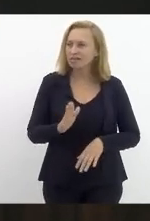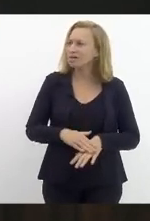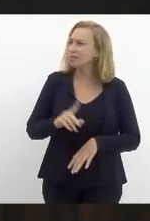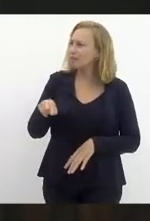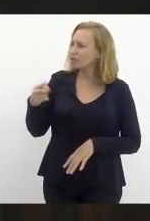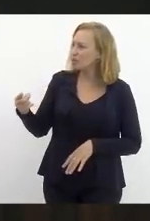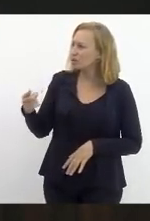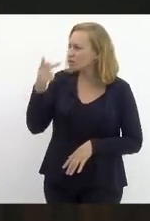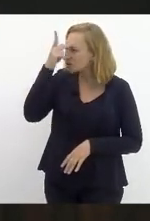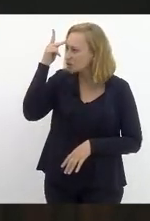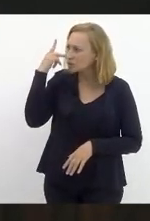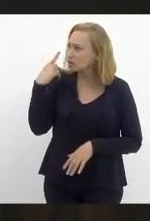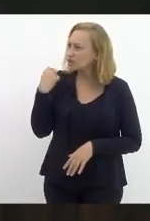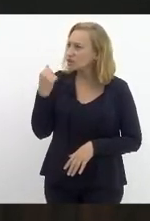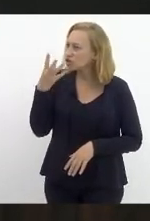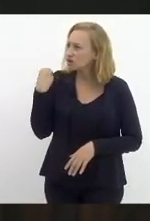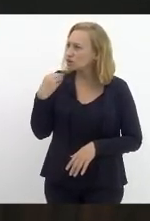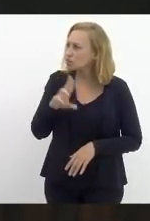aqui?